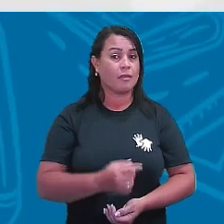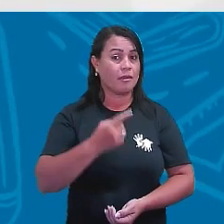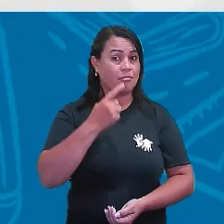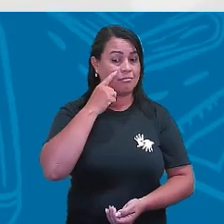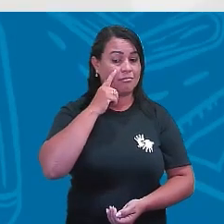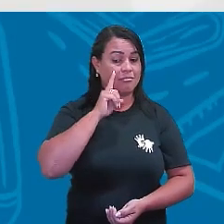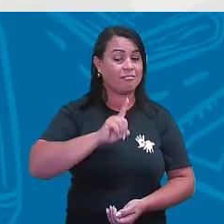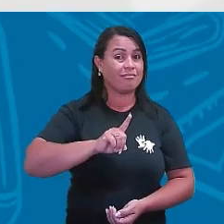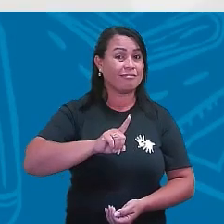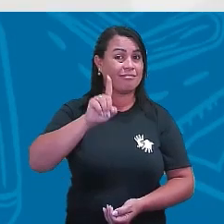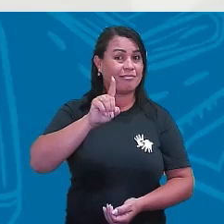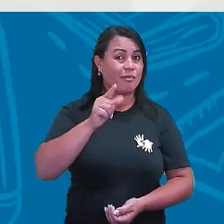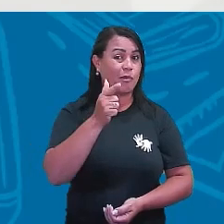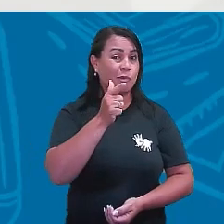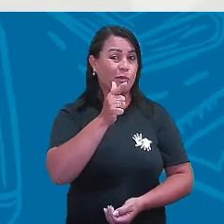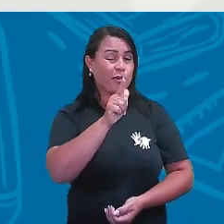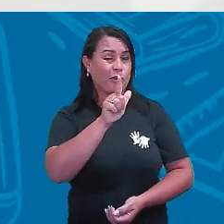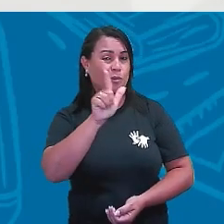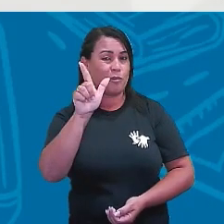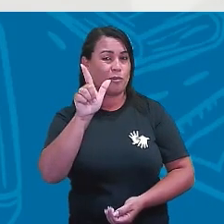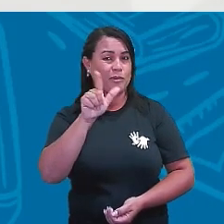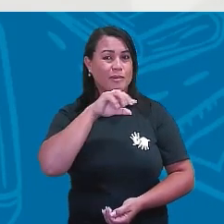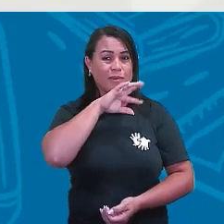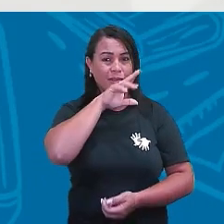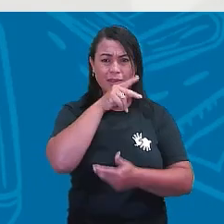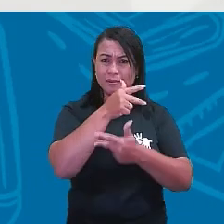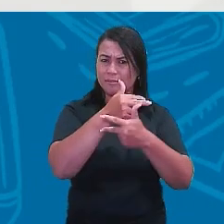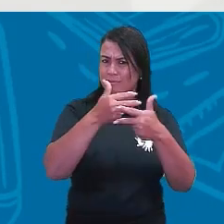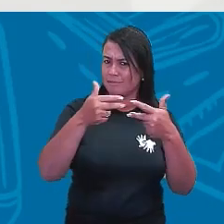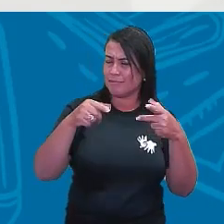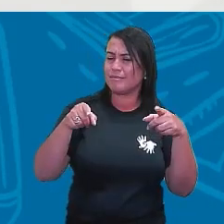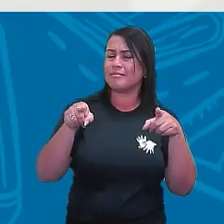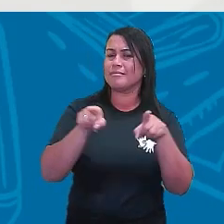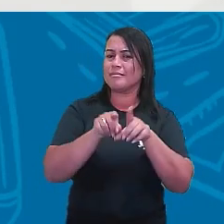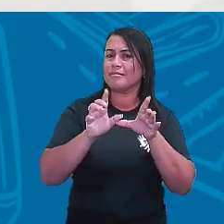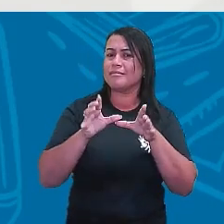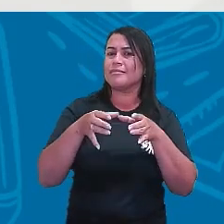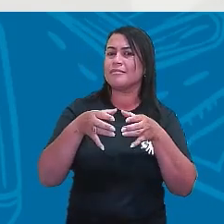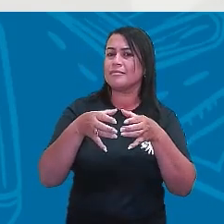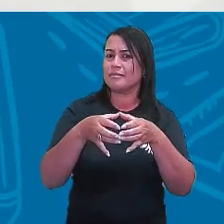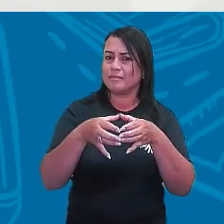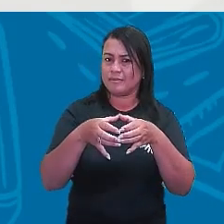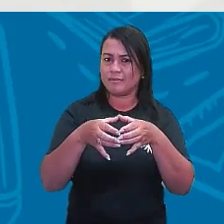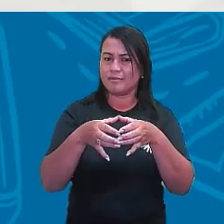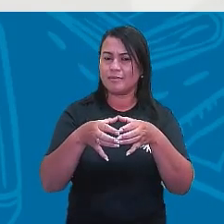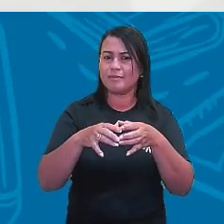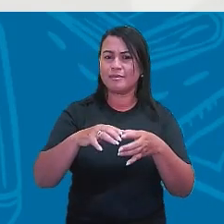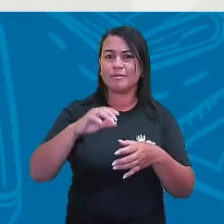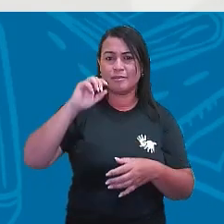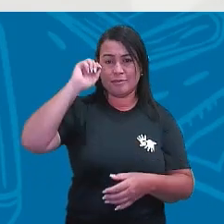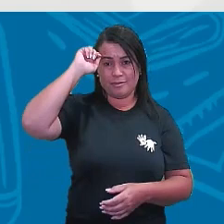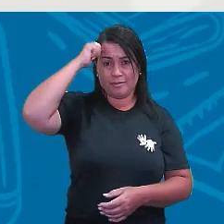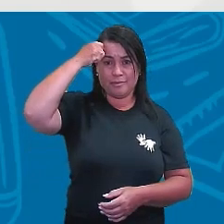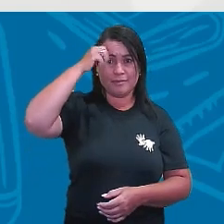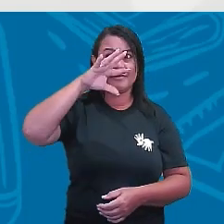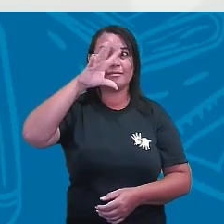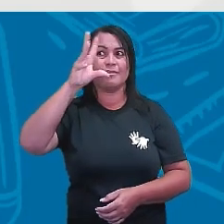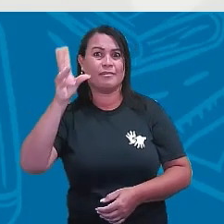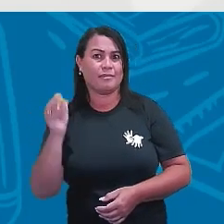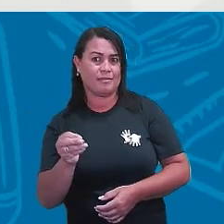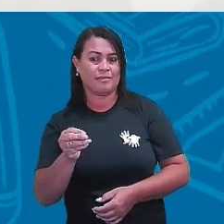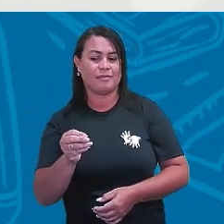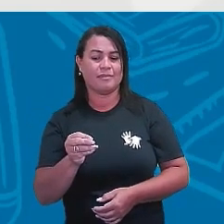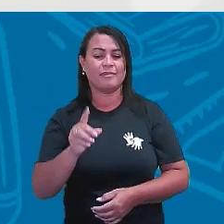Olha aí um outro animal que também faz parte do grupo dos animais do continente